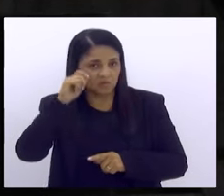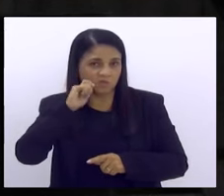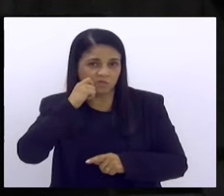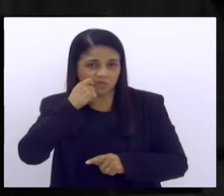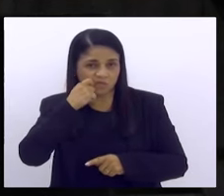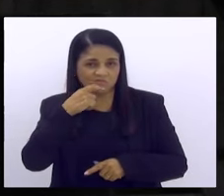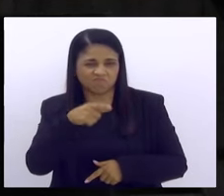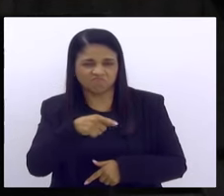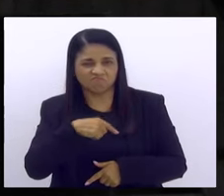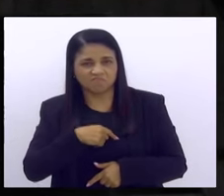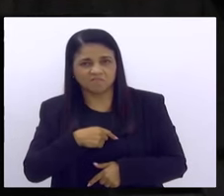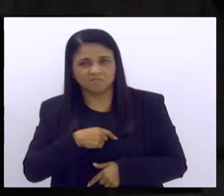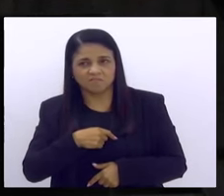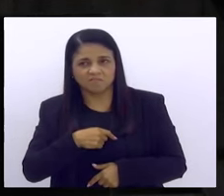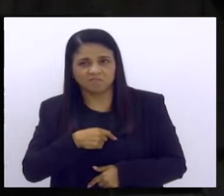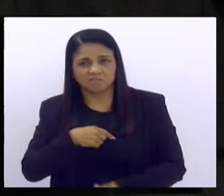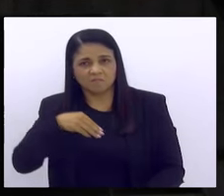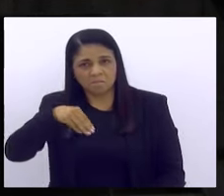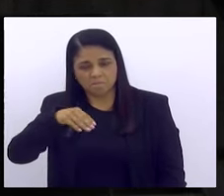Mequetrefe!